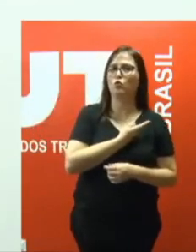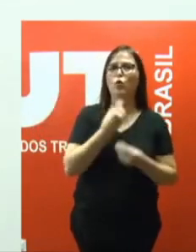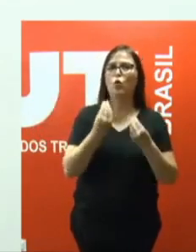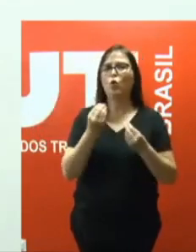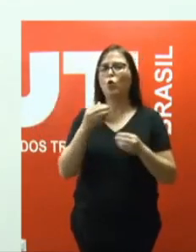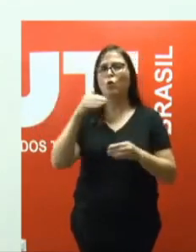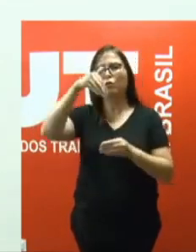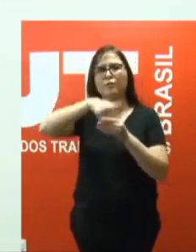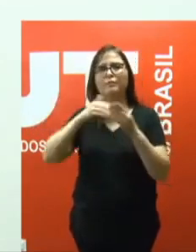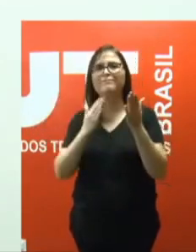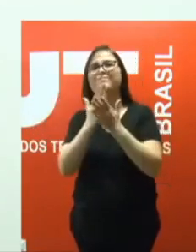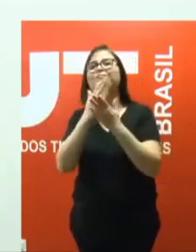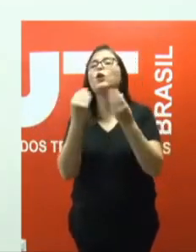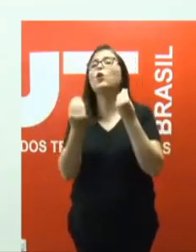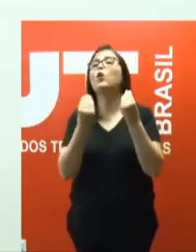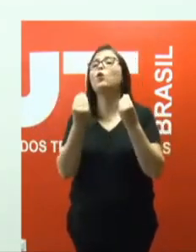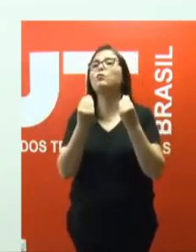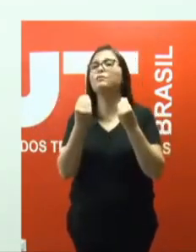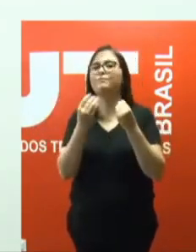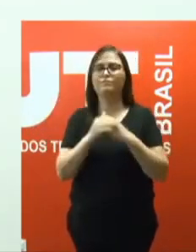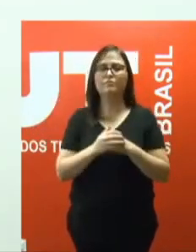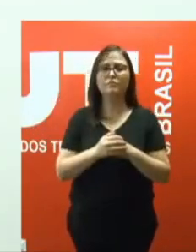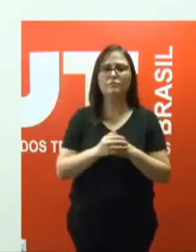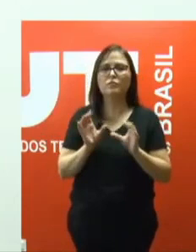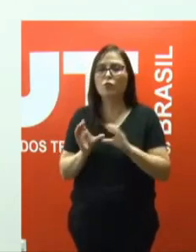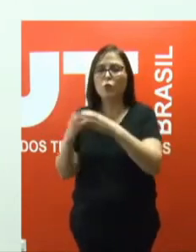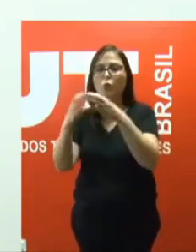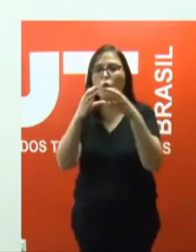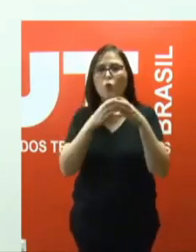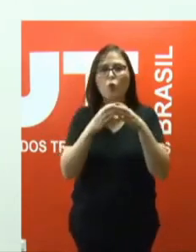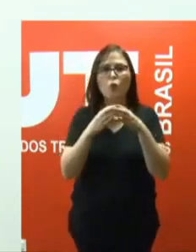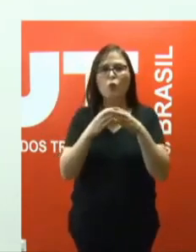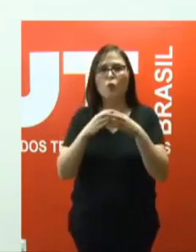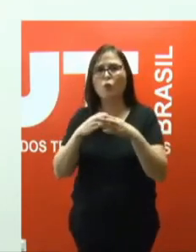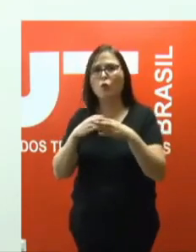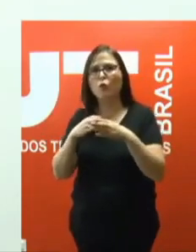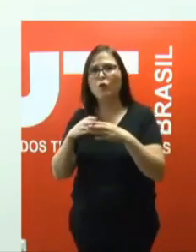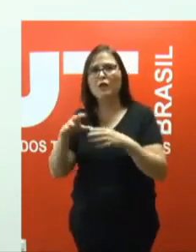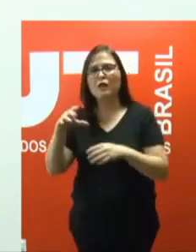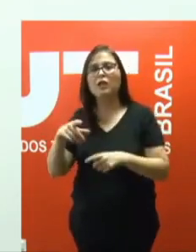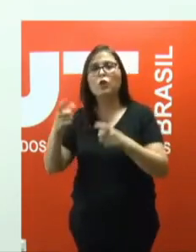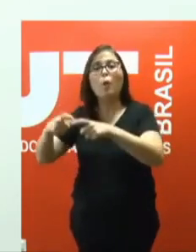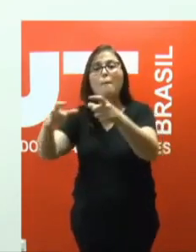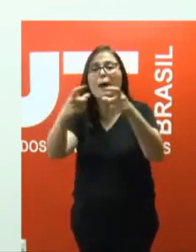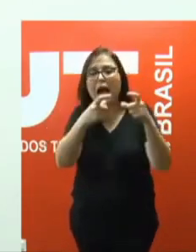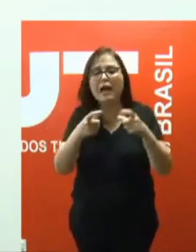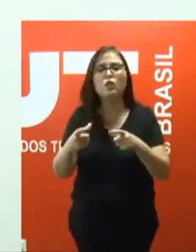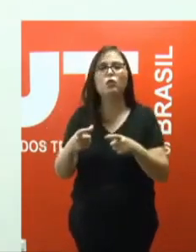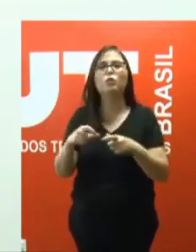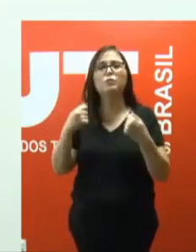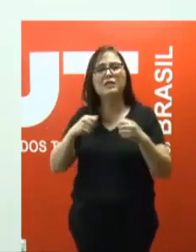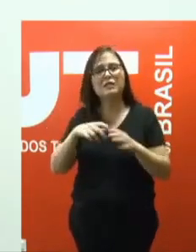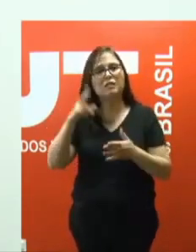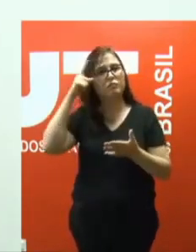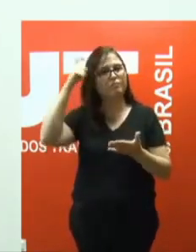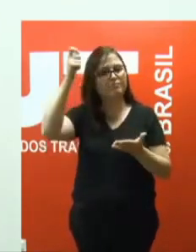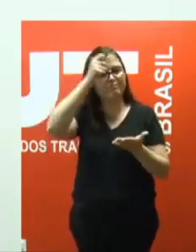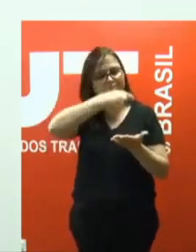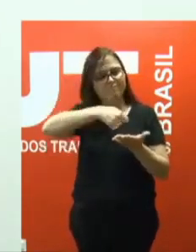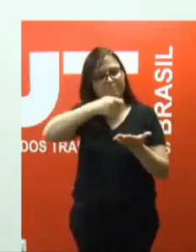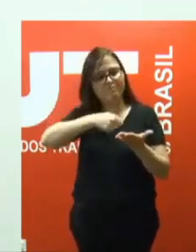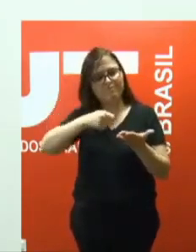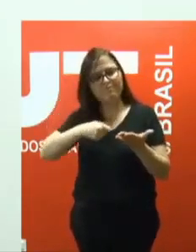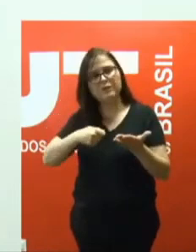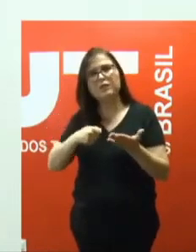é uma tarefa, Sérgio, que os comitês populares podem ajudar a fazer. Fazer uma carta compromisso, procurar casa de deputado